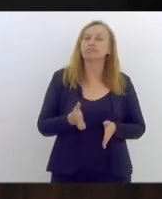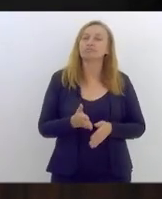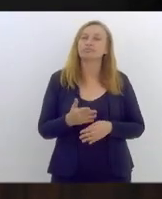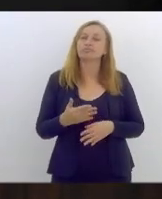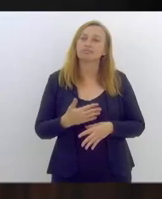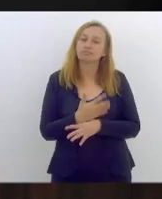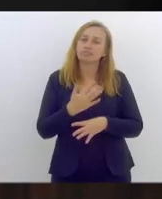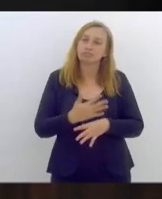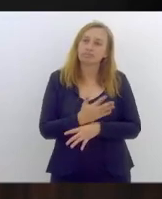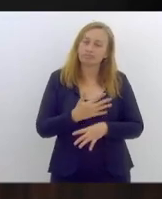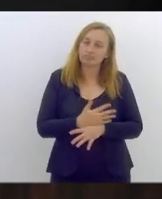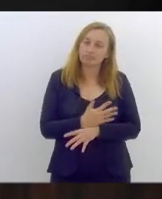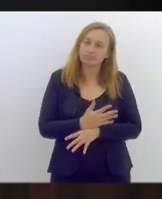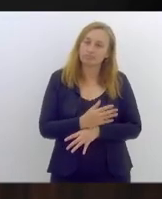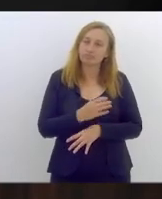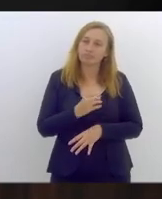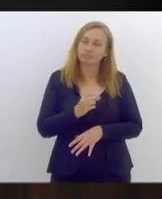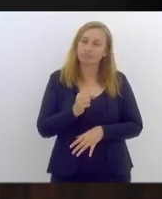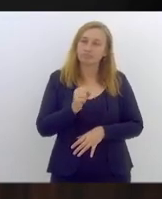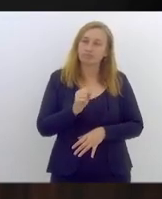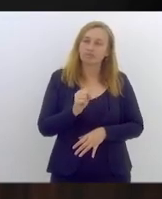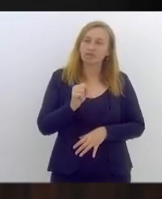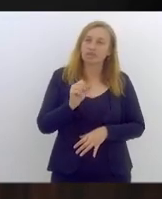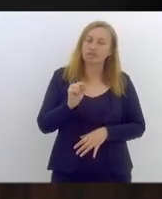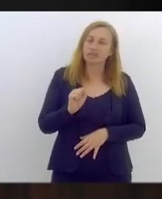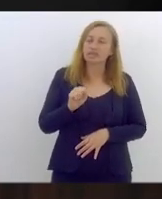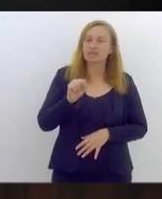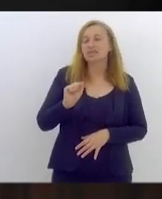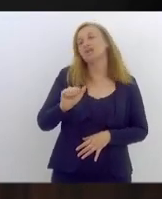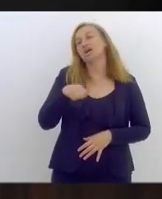Gonçalo dos Campos, na Bahia, em 12 de